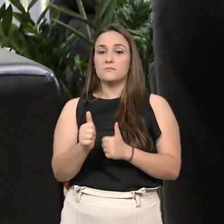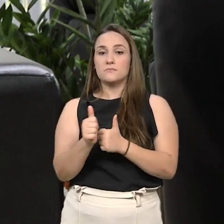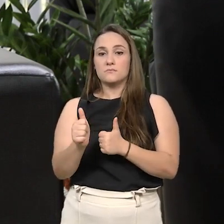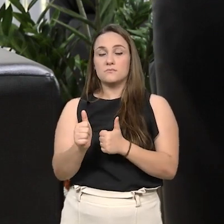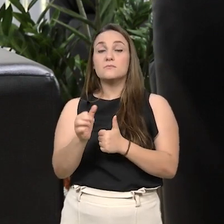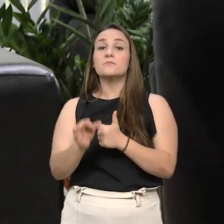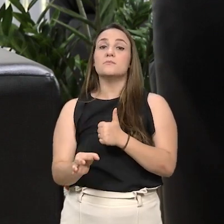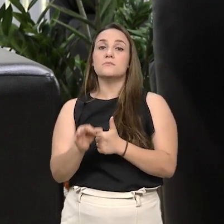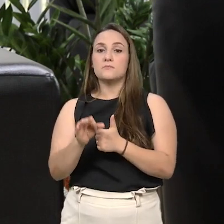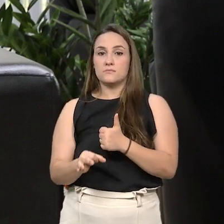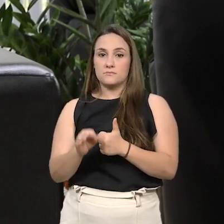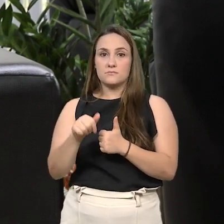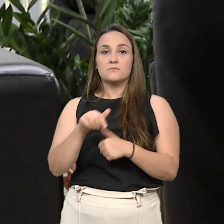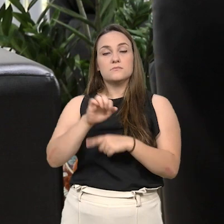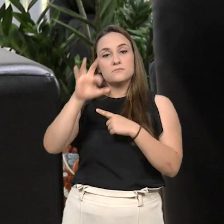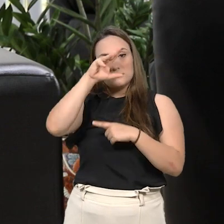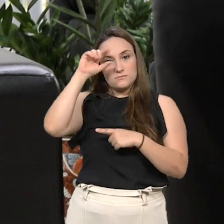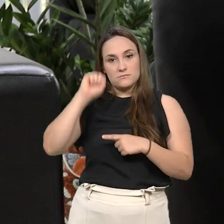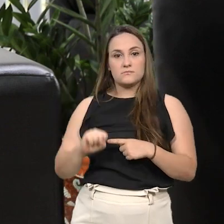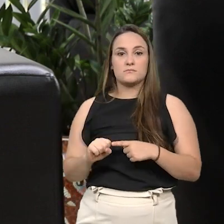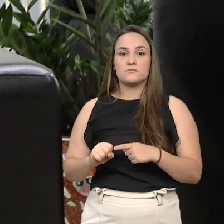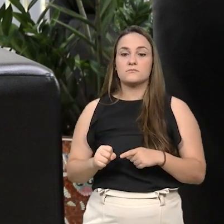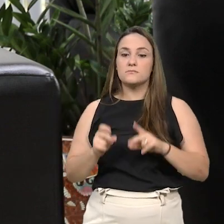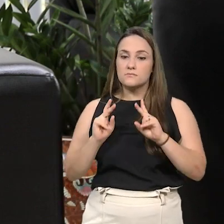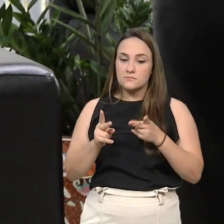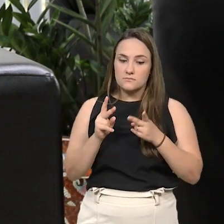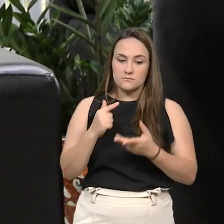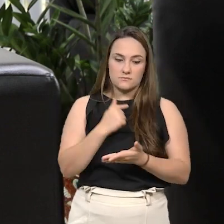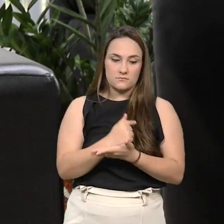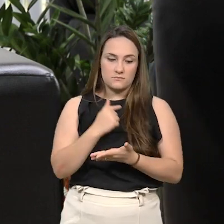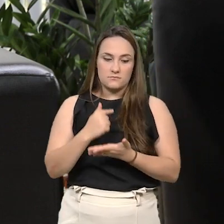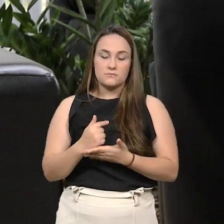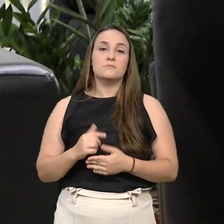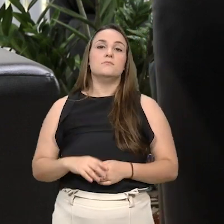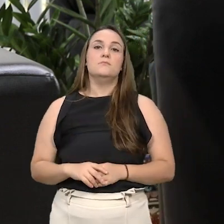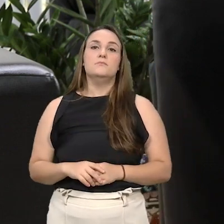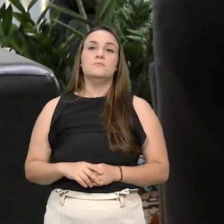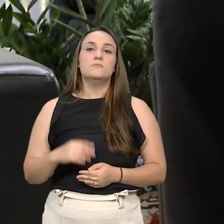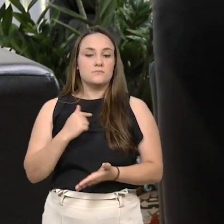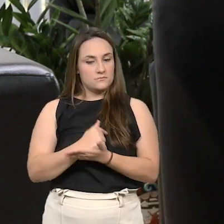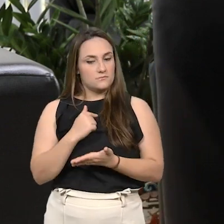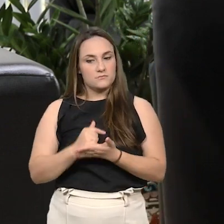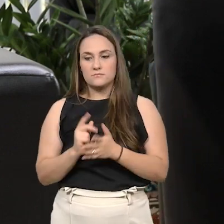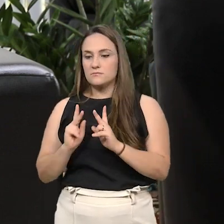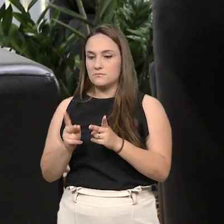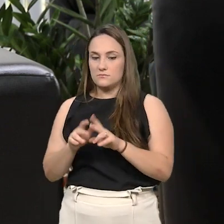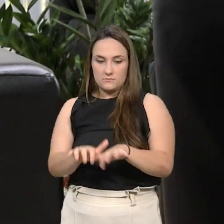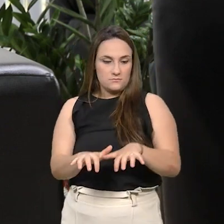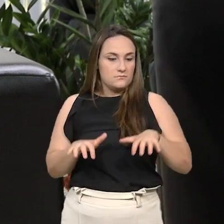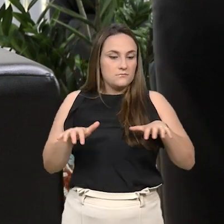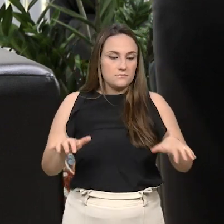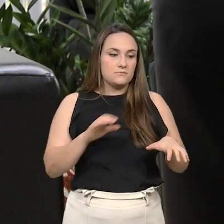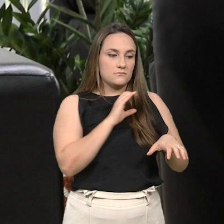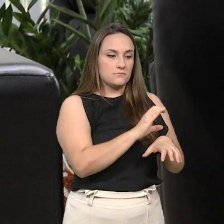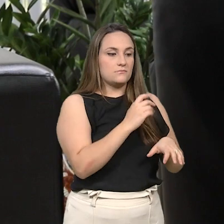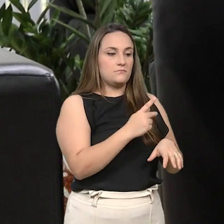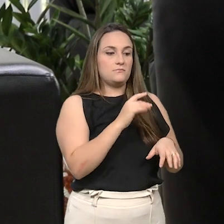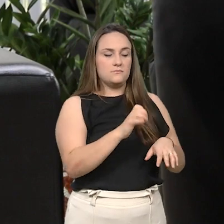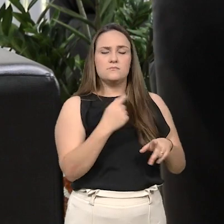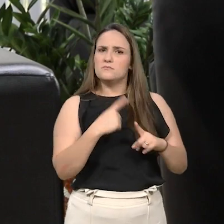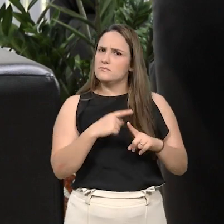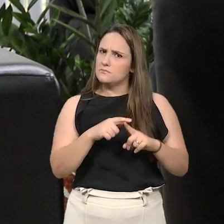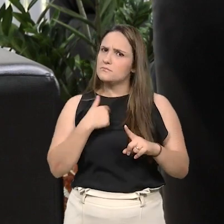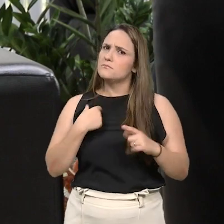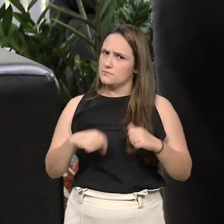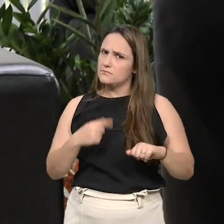Tribunal de Justiça de Mato Grosso do Sul. Qual é? É a de manter os cartórios. CPE não é cartório, cartório não é CPE. Por que a